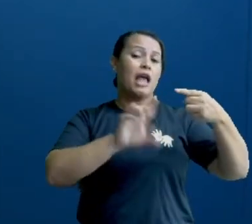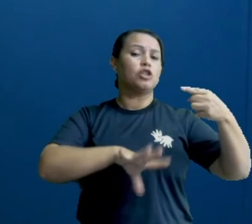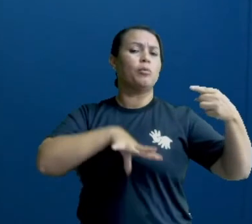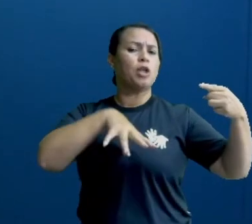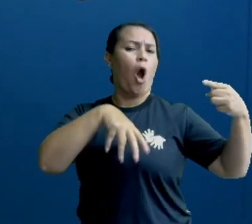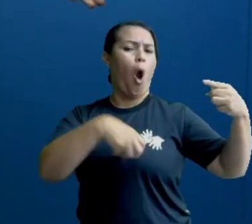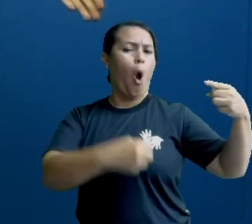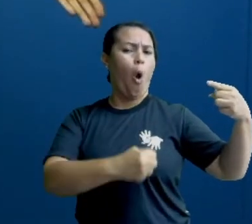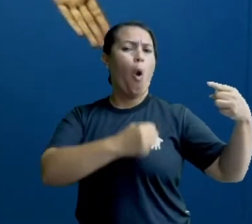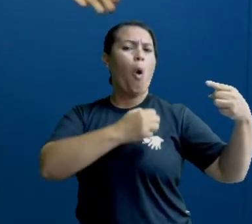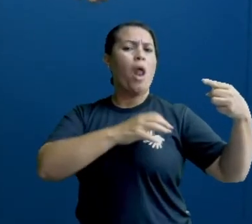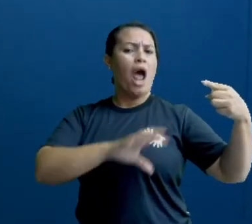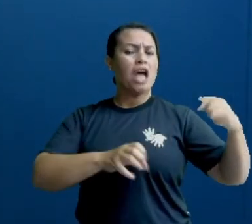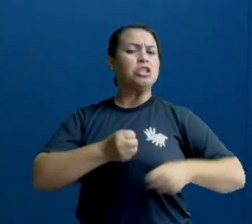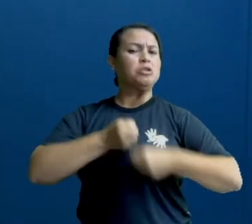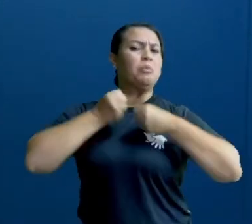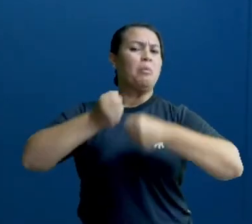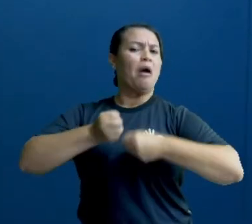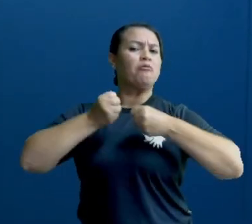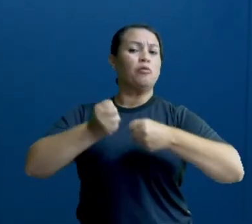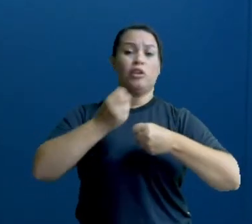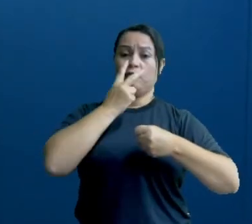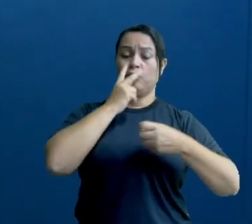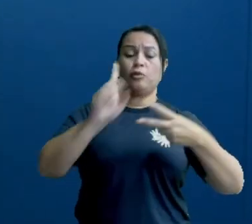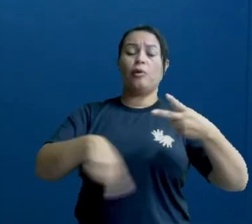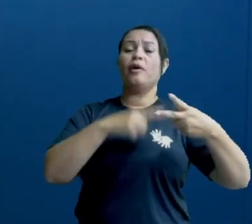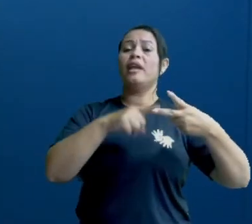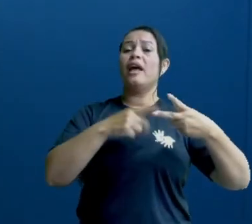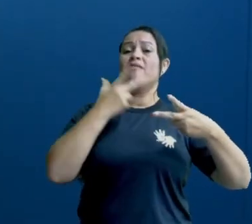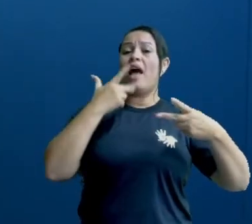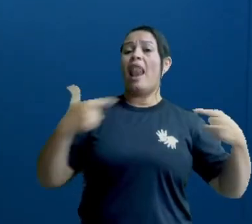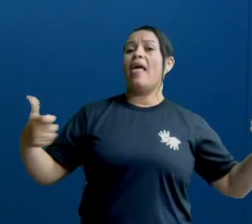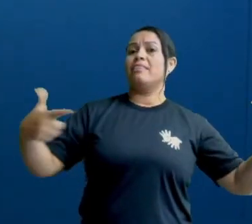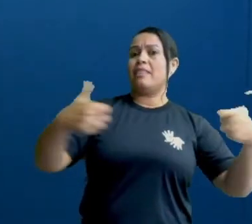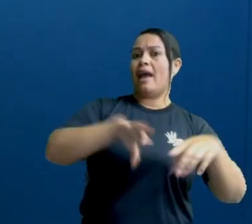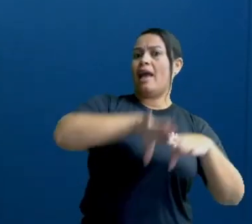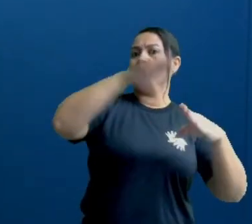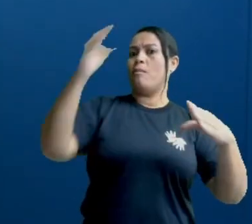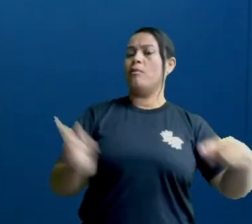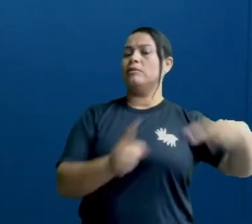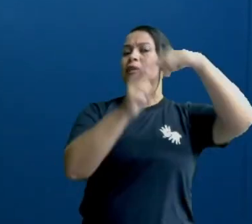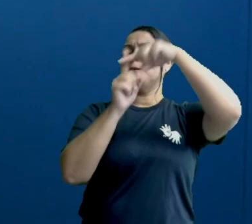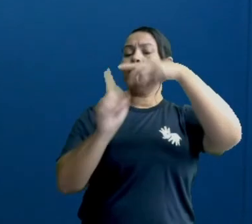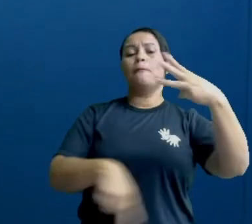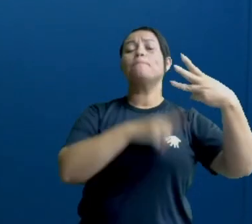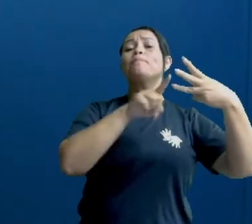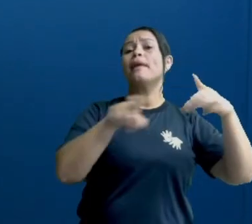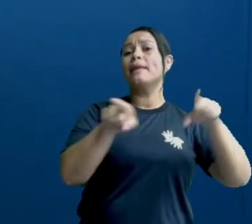coragem e bravura do povo vitoriense, ele fala da Batalha do Monte das Tabocas e ele